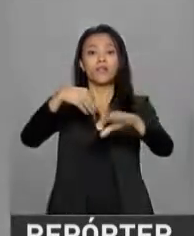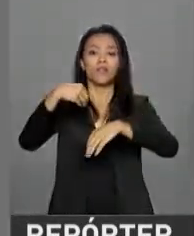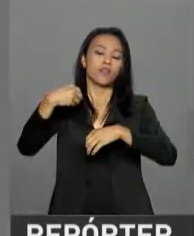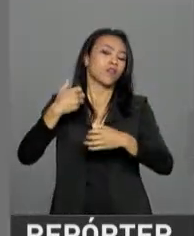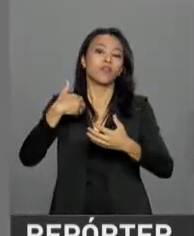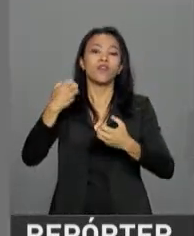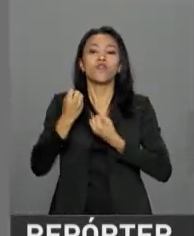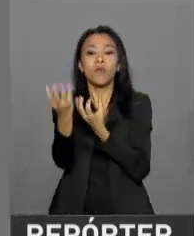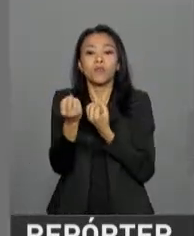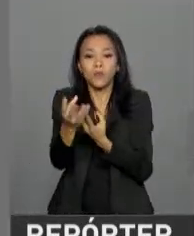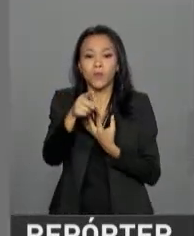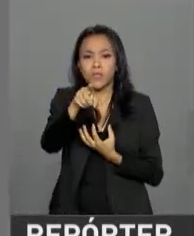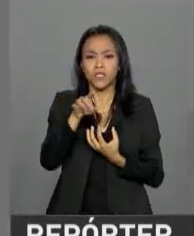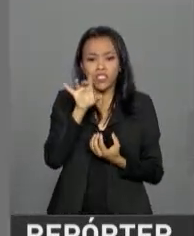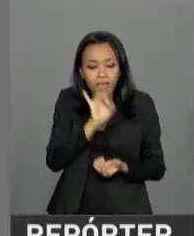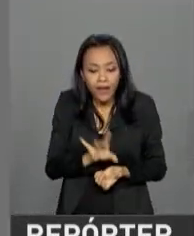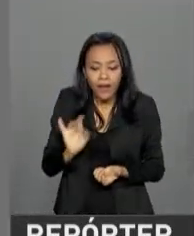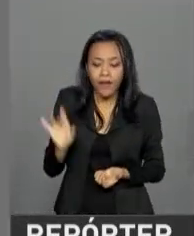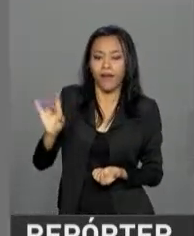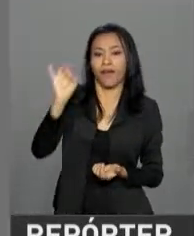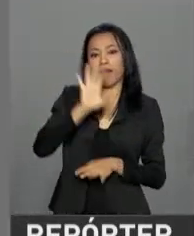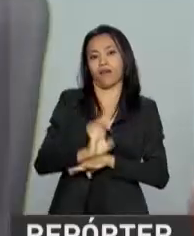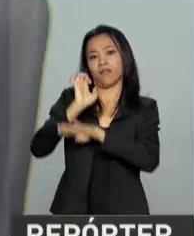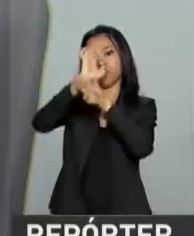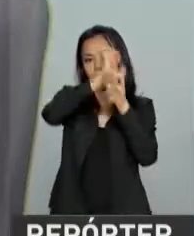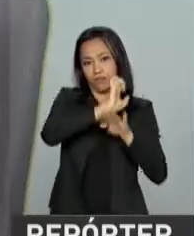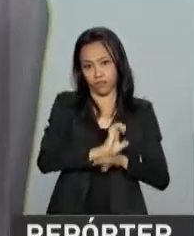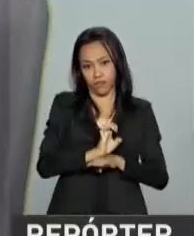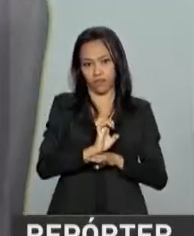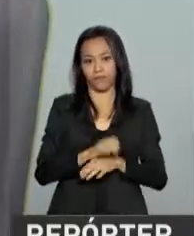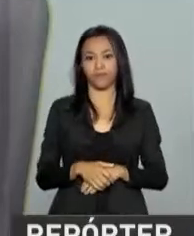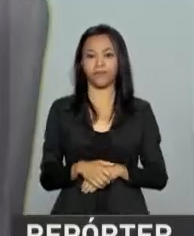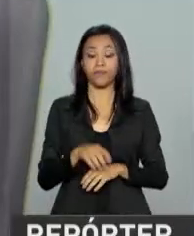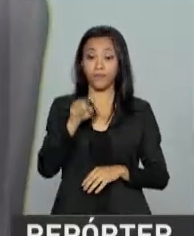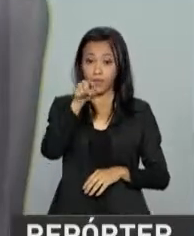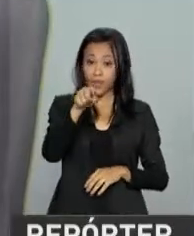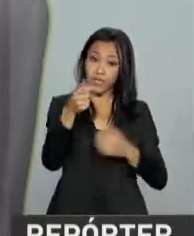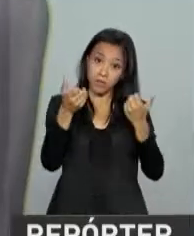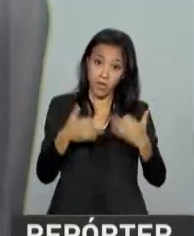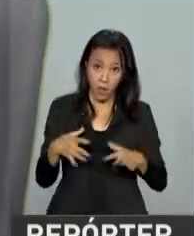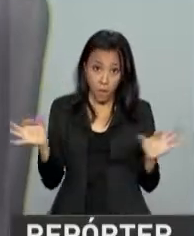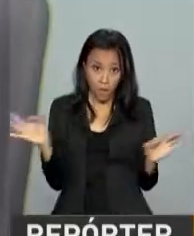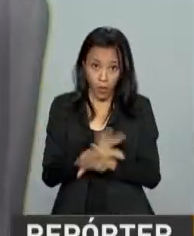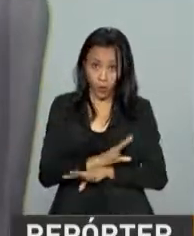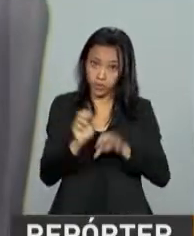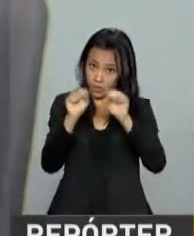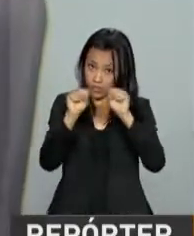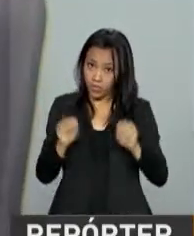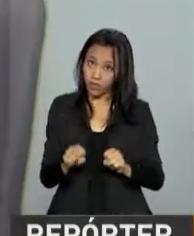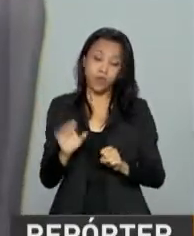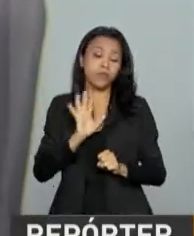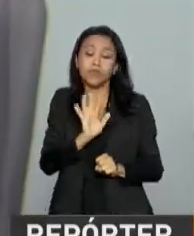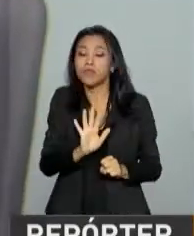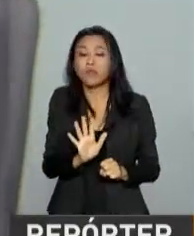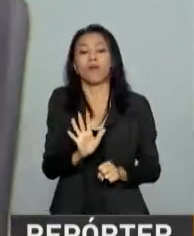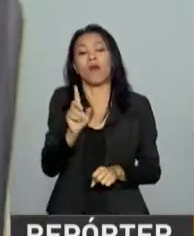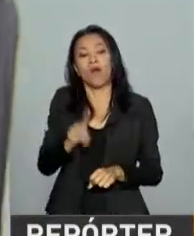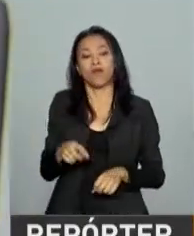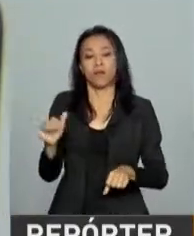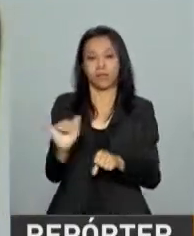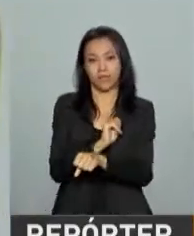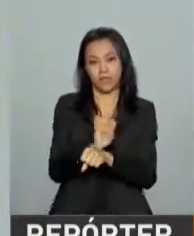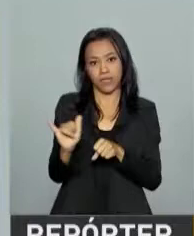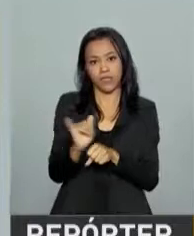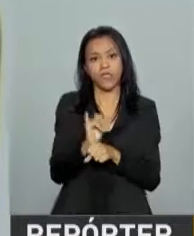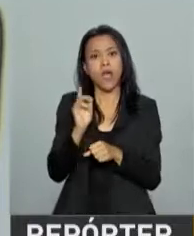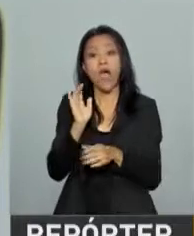microrregião dentro de cada um dos estados isso aqui não é um produto acabado é uma forma de uma forma